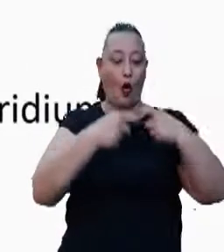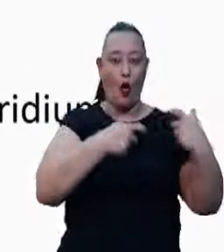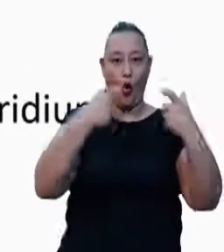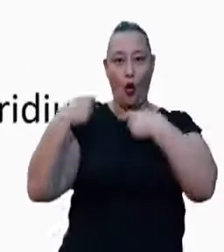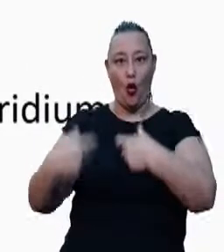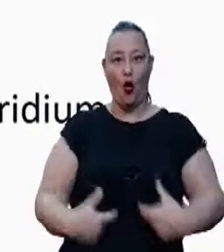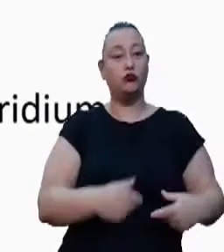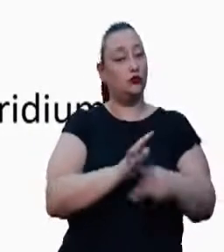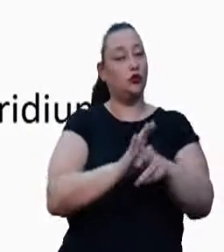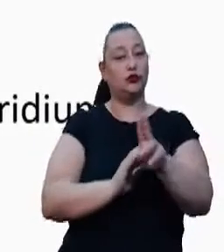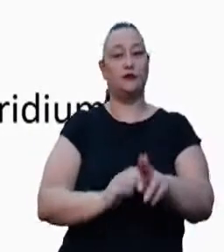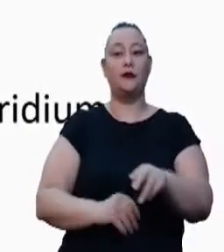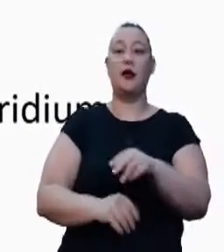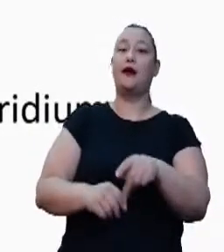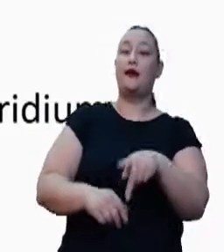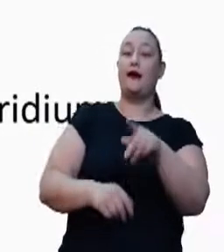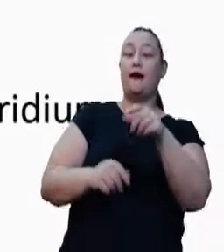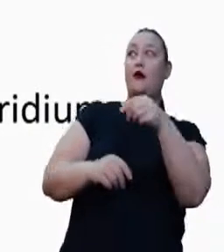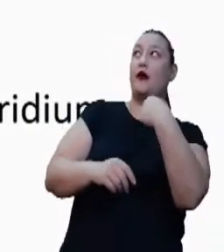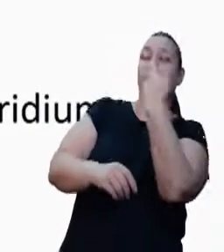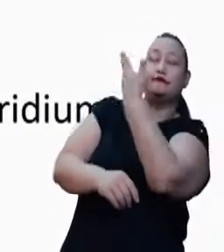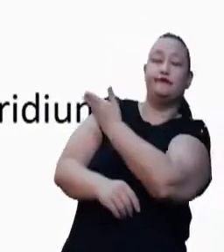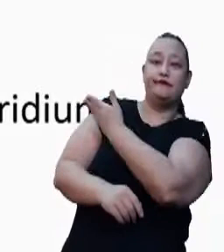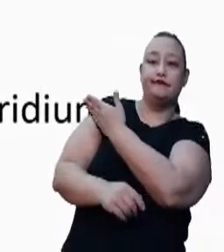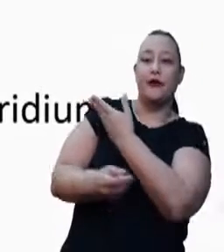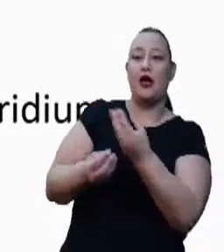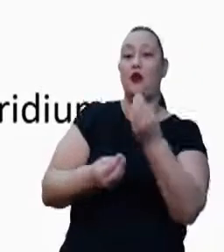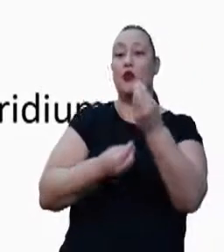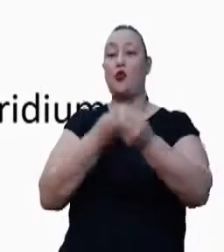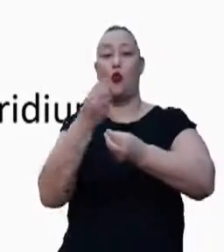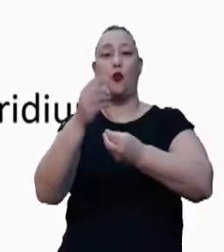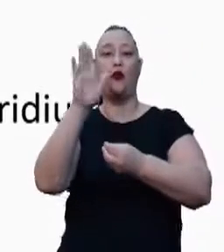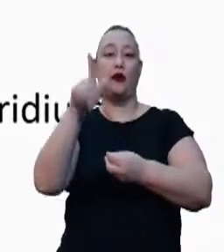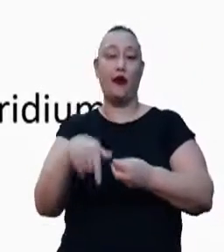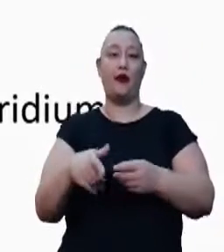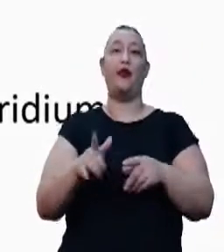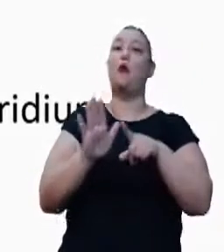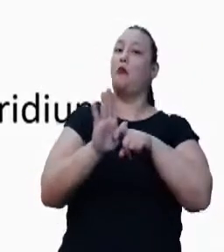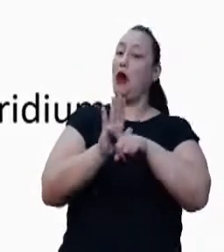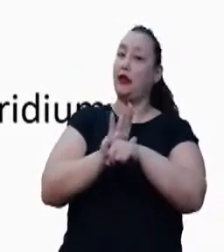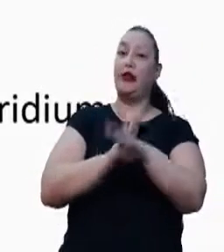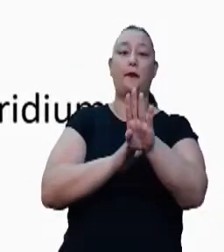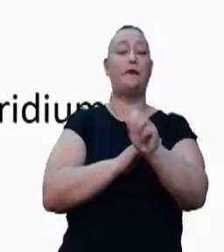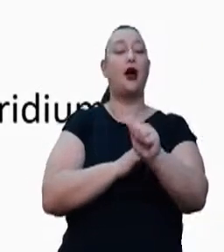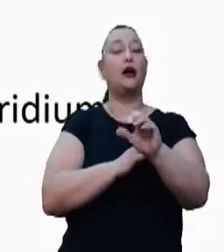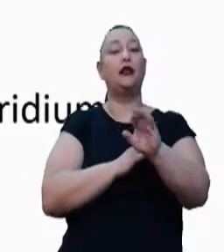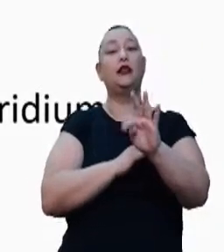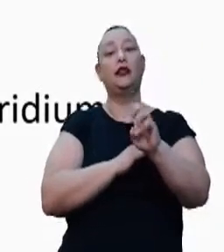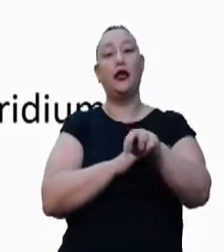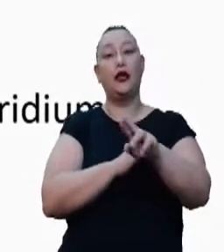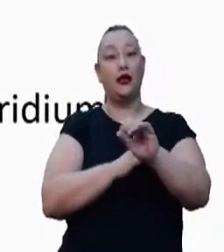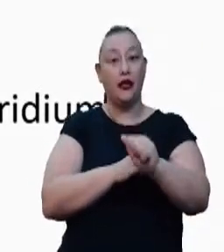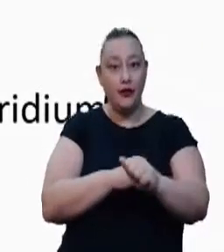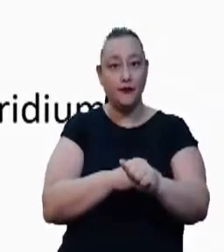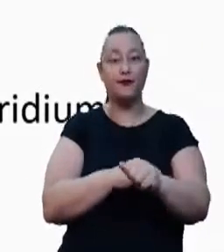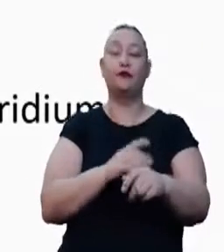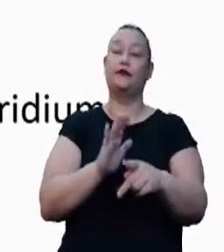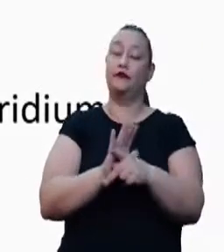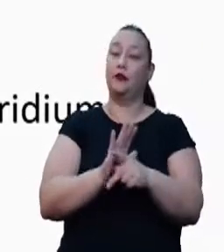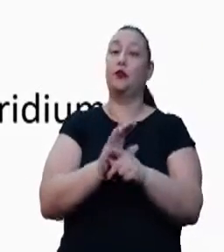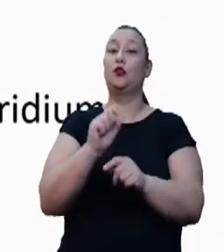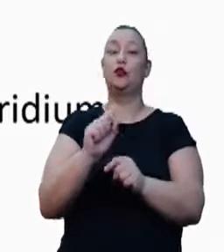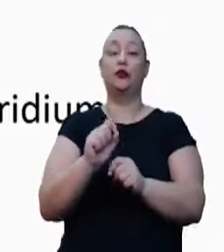Então, essa é a carinha da toxina botulínica, tá? Ela é uma bactéria, ela é produzida, aliás, pela